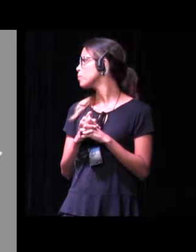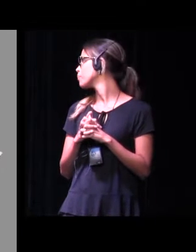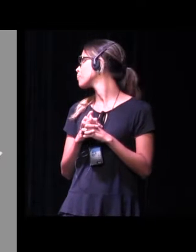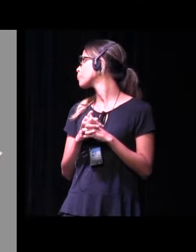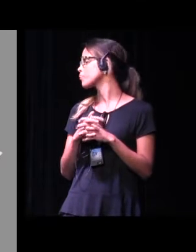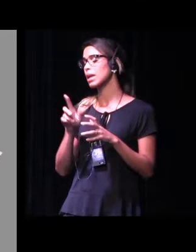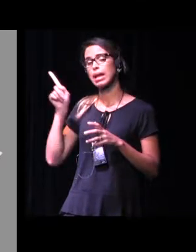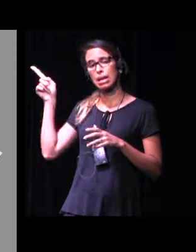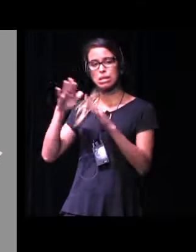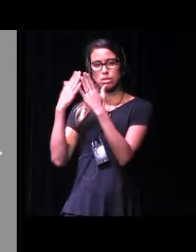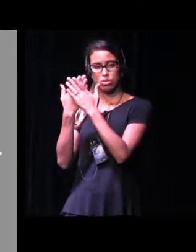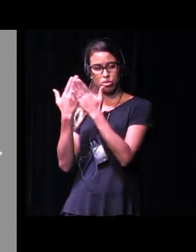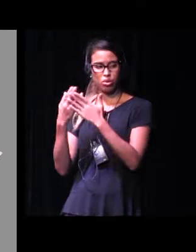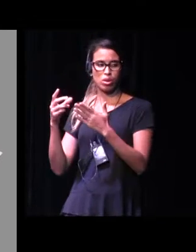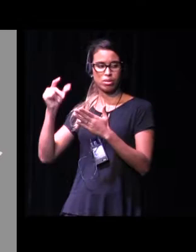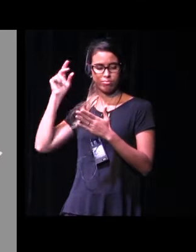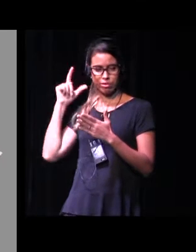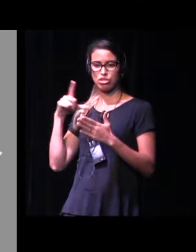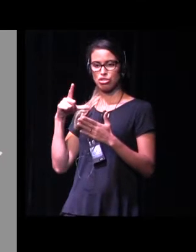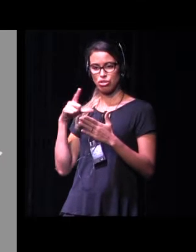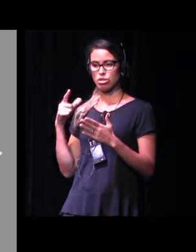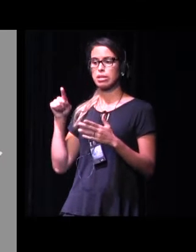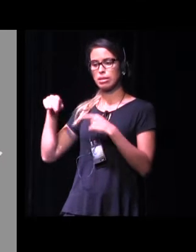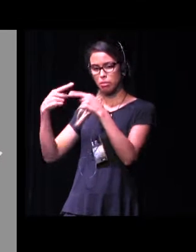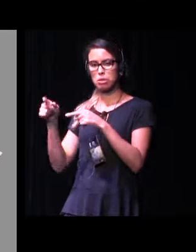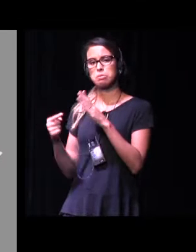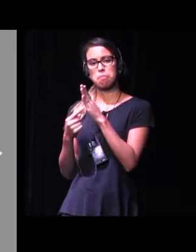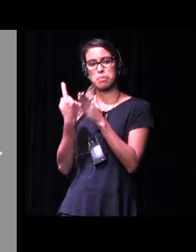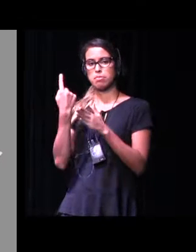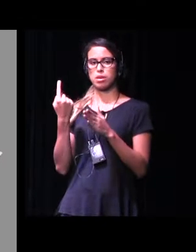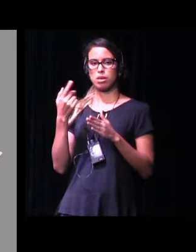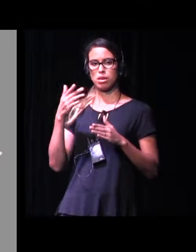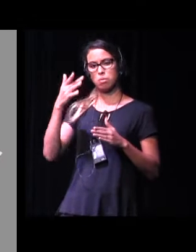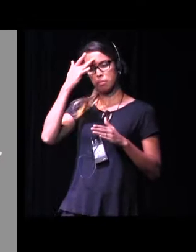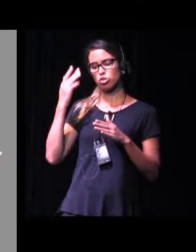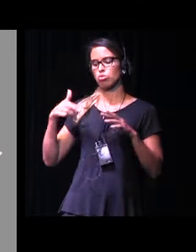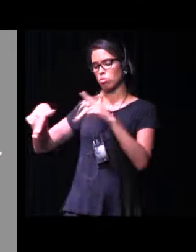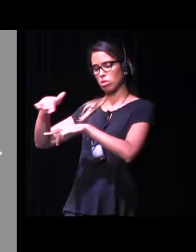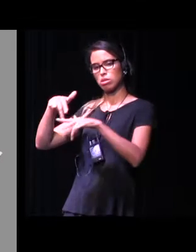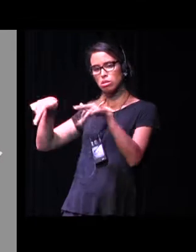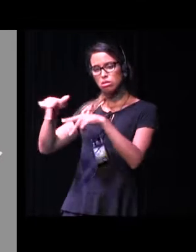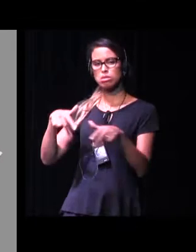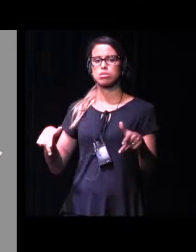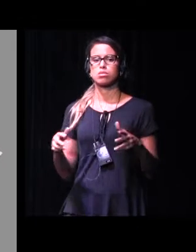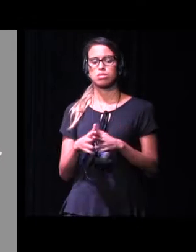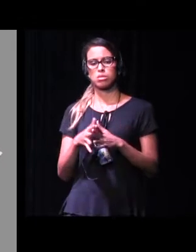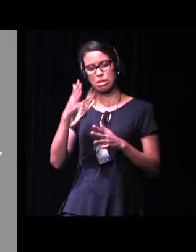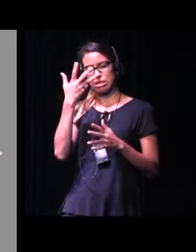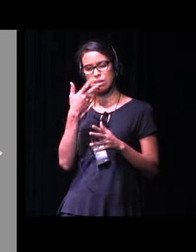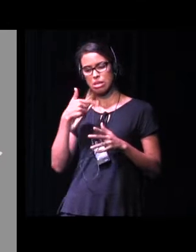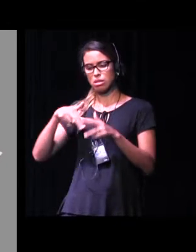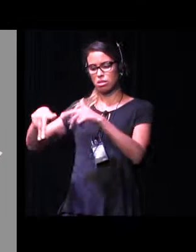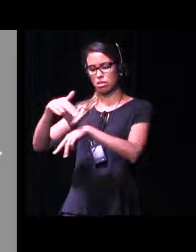transpassável. Esse colégio que existia se tornou primário para controlar as crianças no pátio,